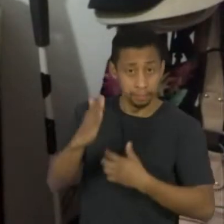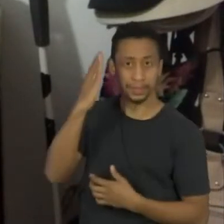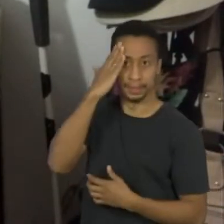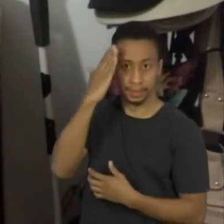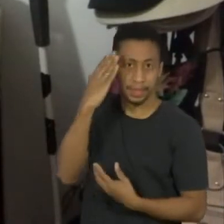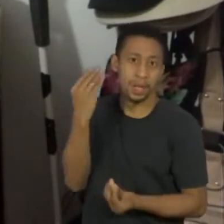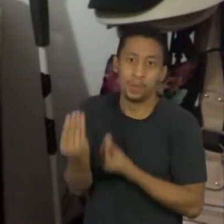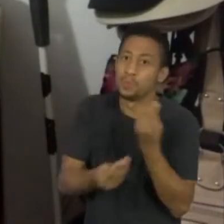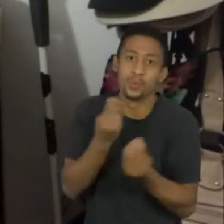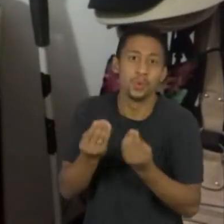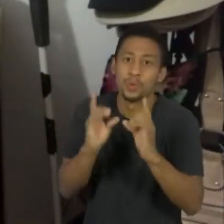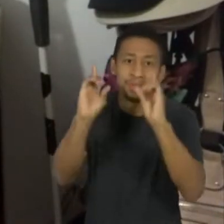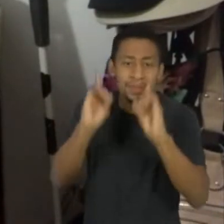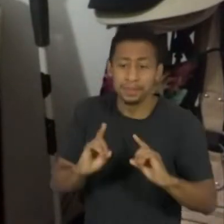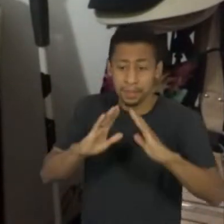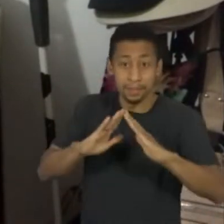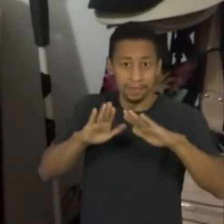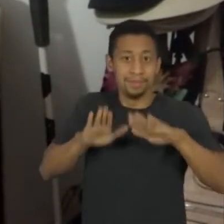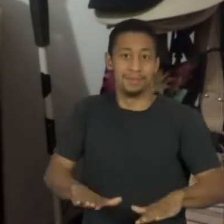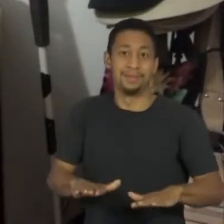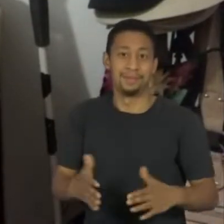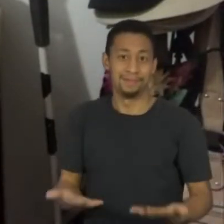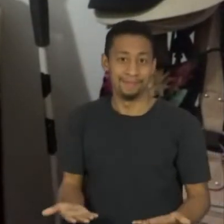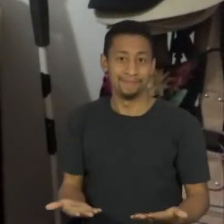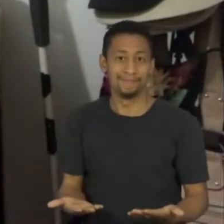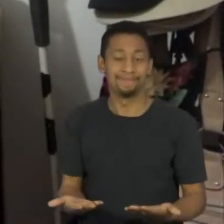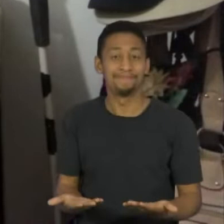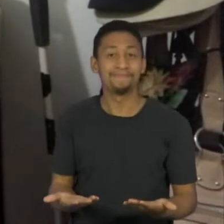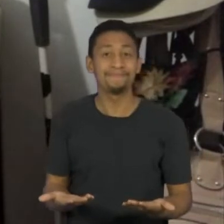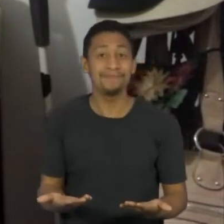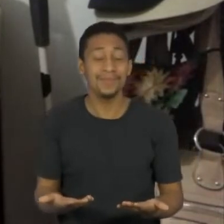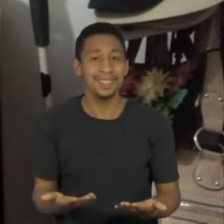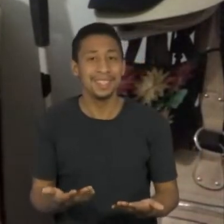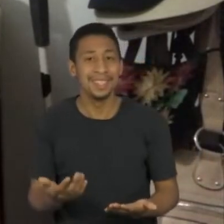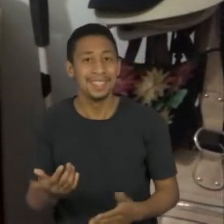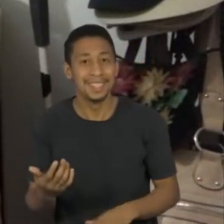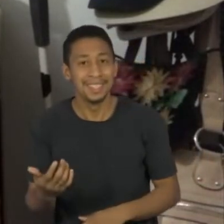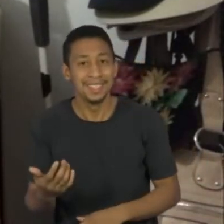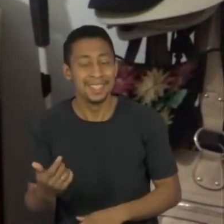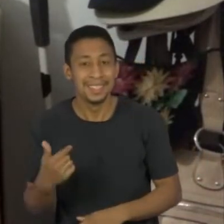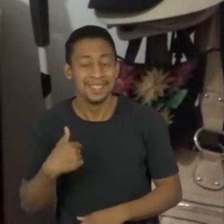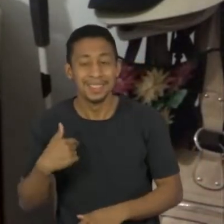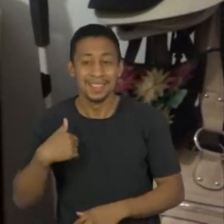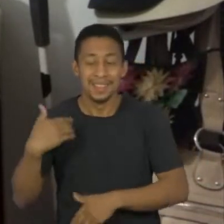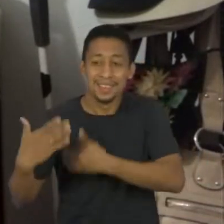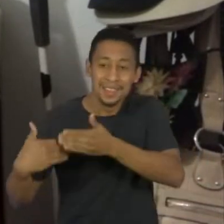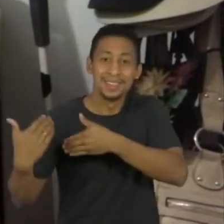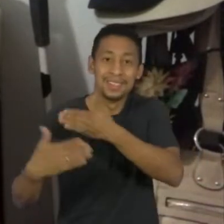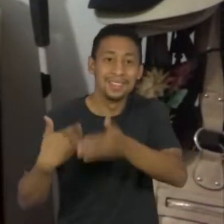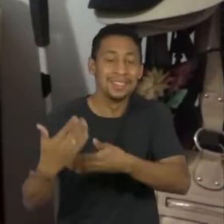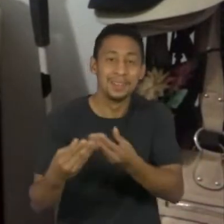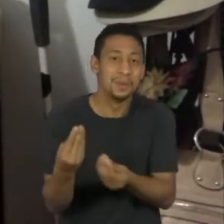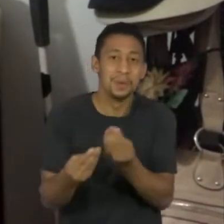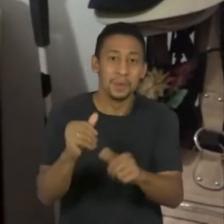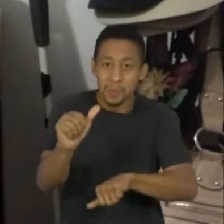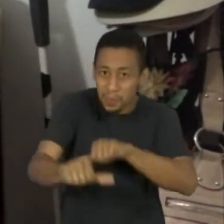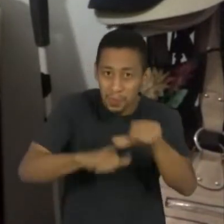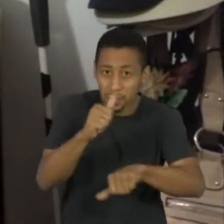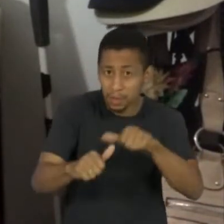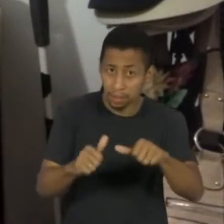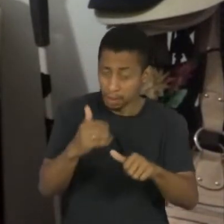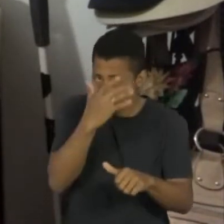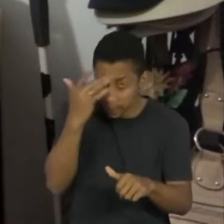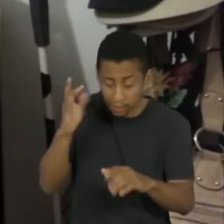uma experiência sociológica aí nesse sentido que a gente vai estudar pela frente, né, que pegou todo mundo, que as pessoas com